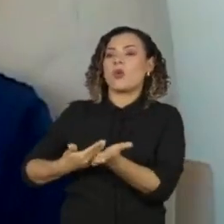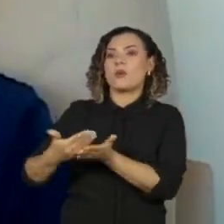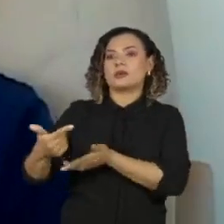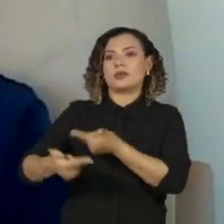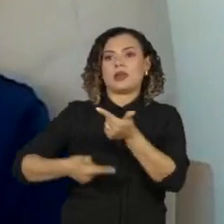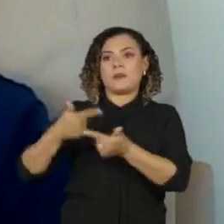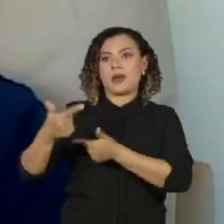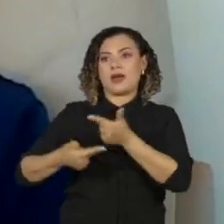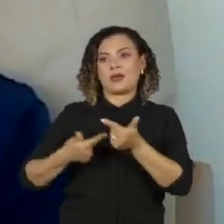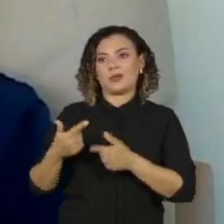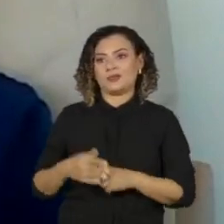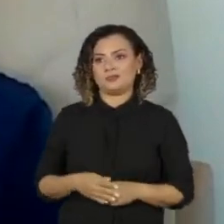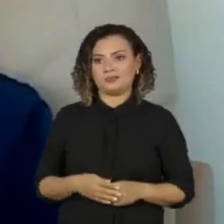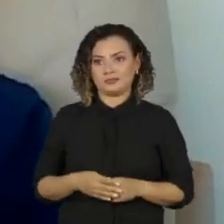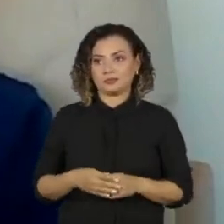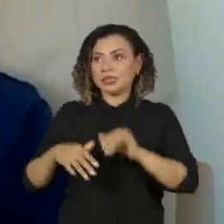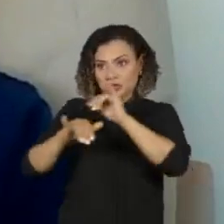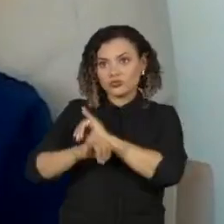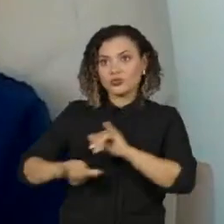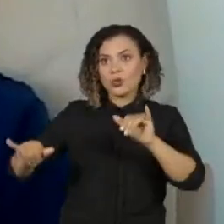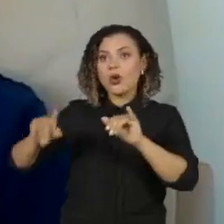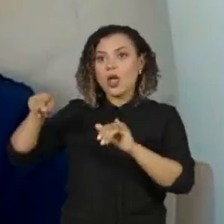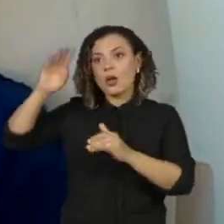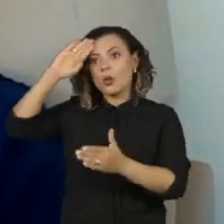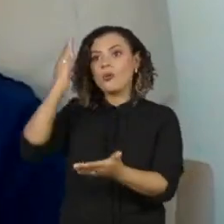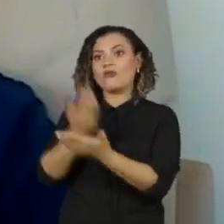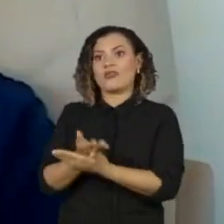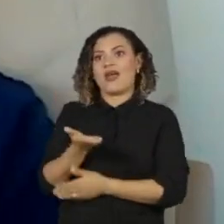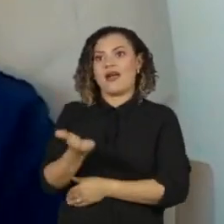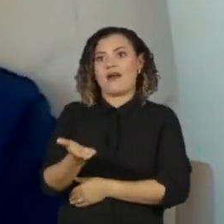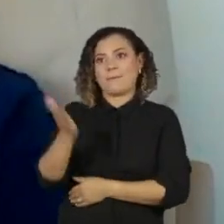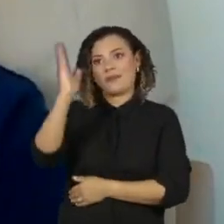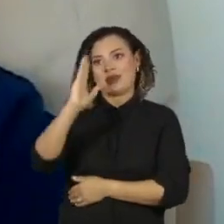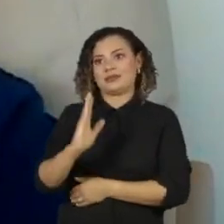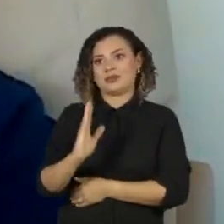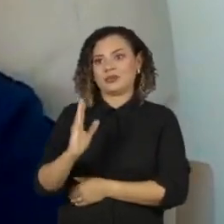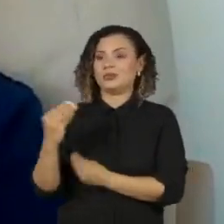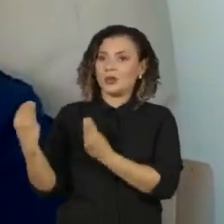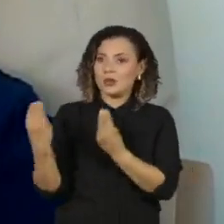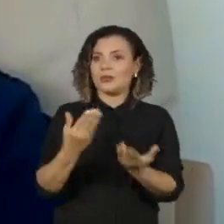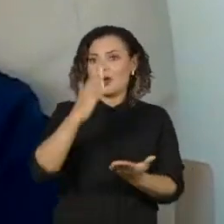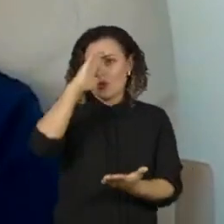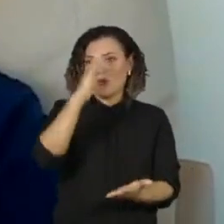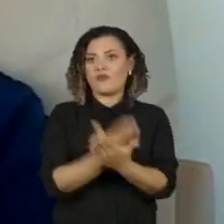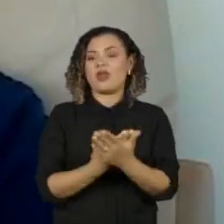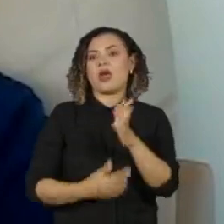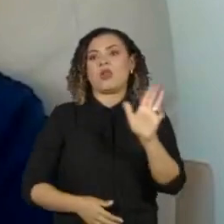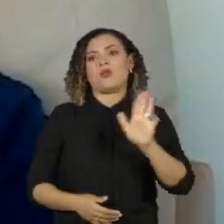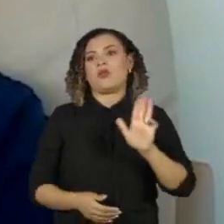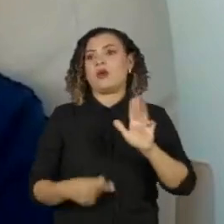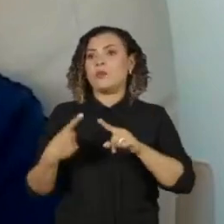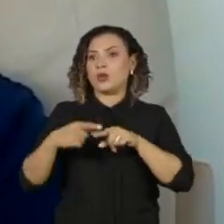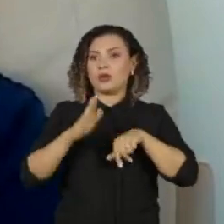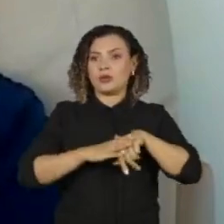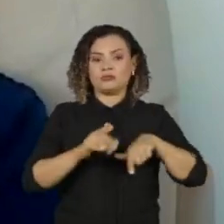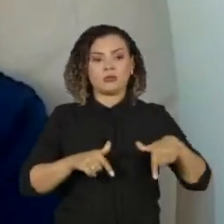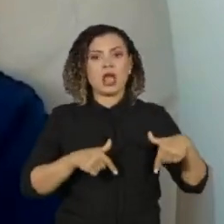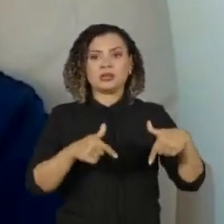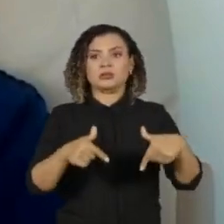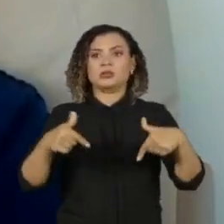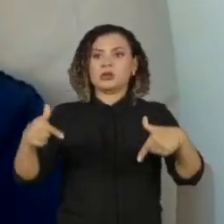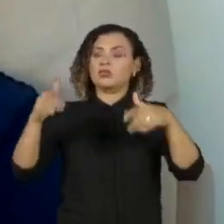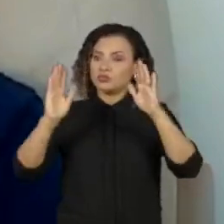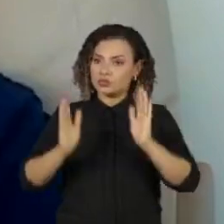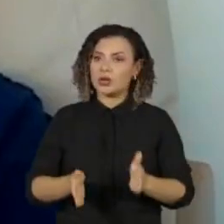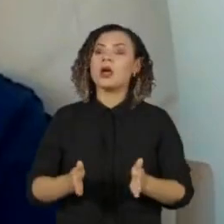começar a implementar a sua política. É um voto de confiança dado ao presidente Lula, pela forma como ele vem se manifestando